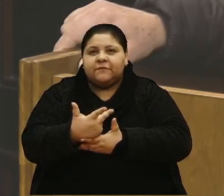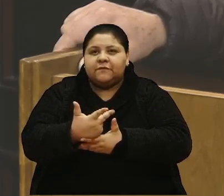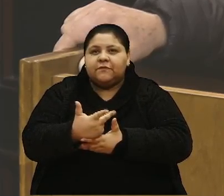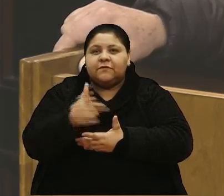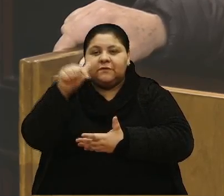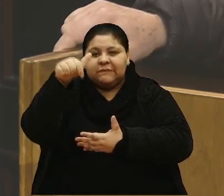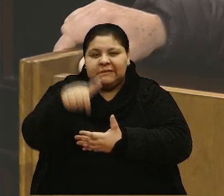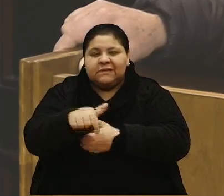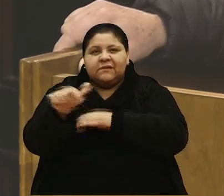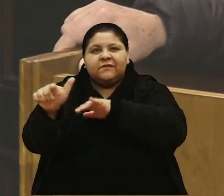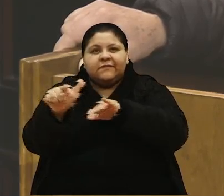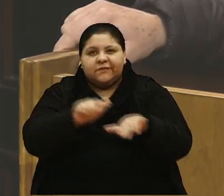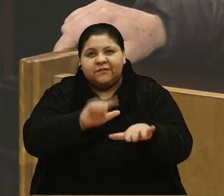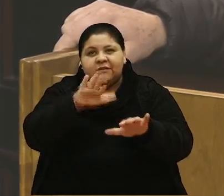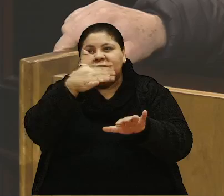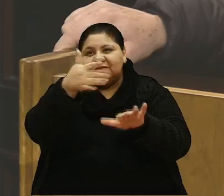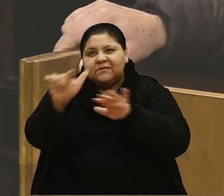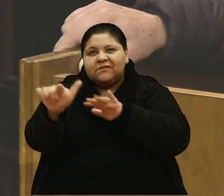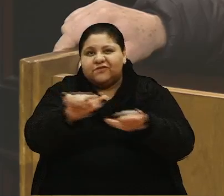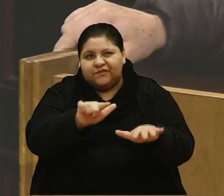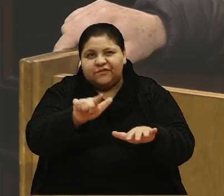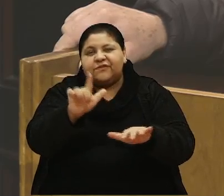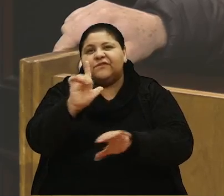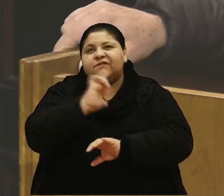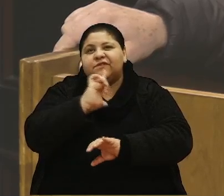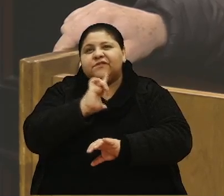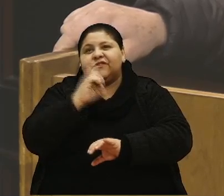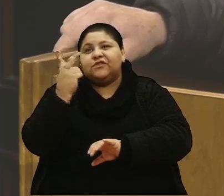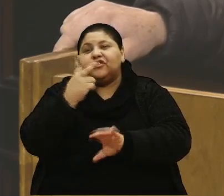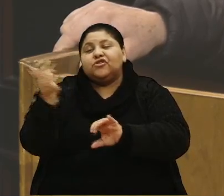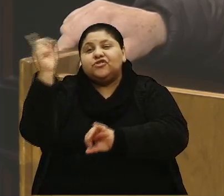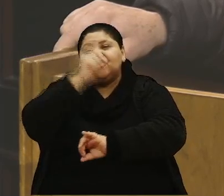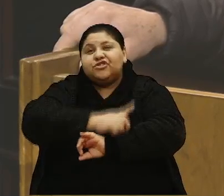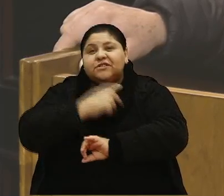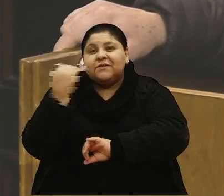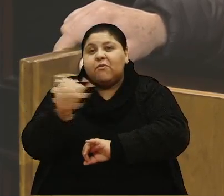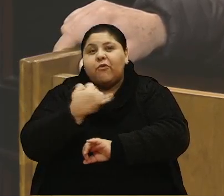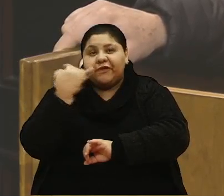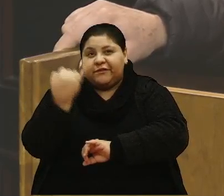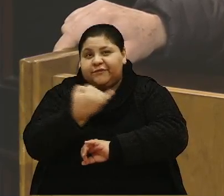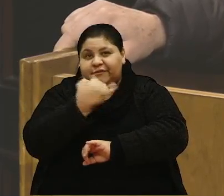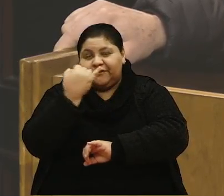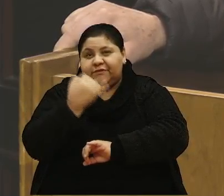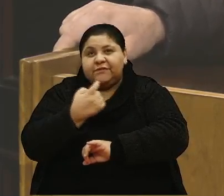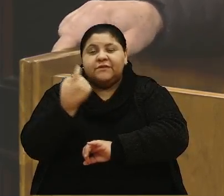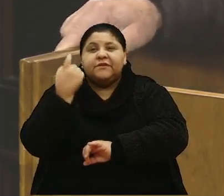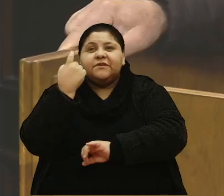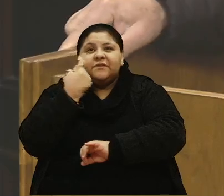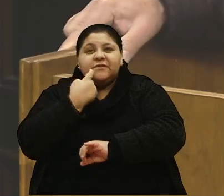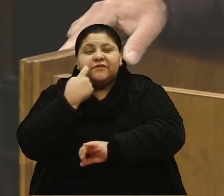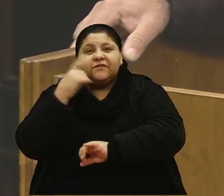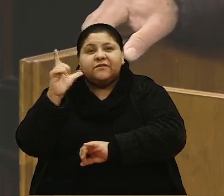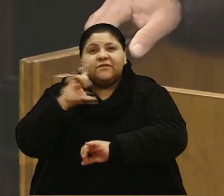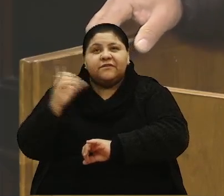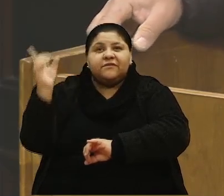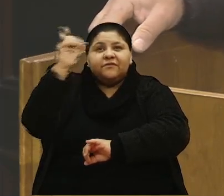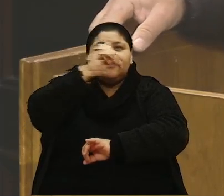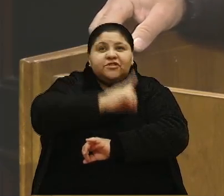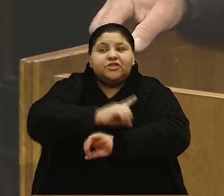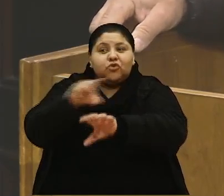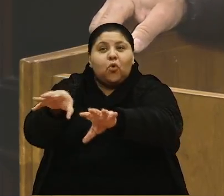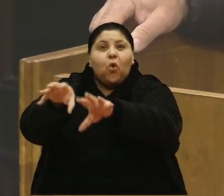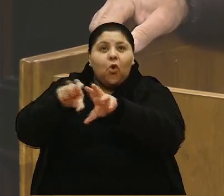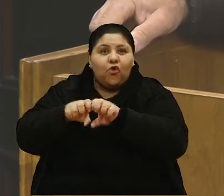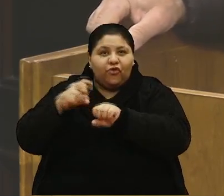nesta semana e na próxima semana nós temos duas datas importantes. Sexta-feira nós temos o Dia do Colono,